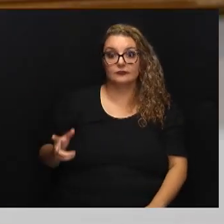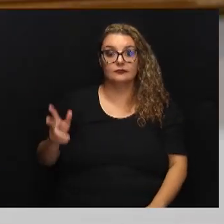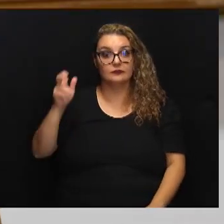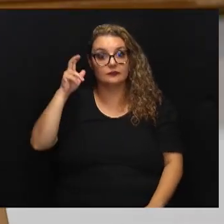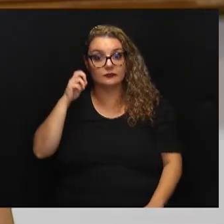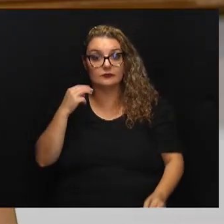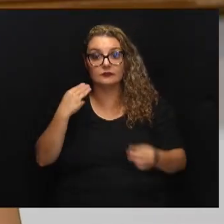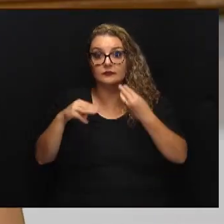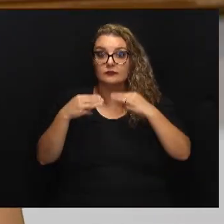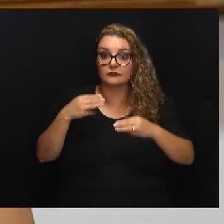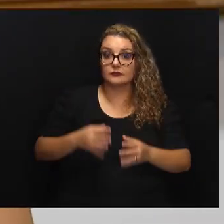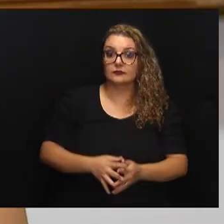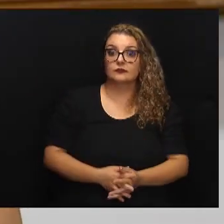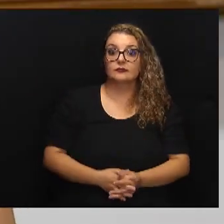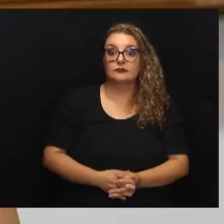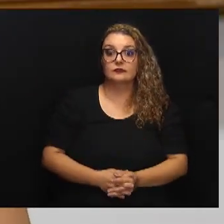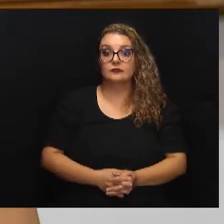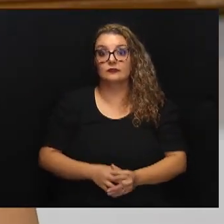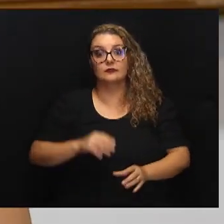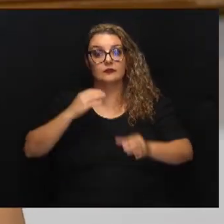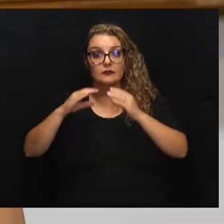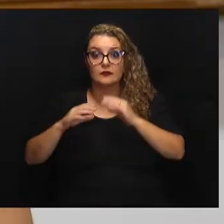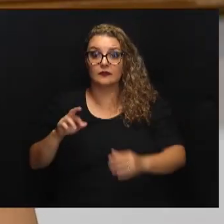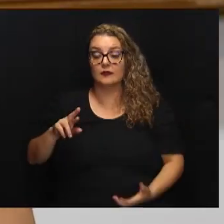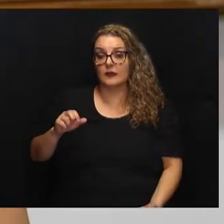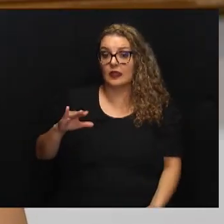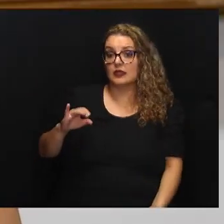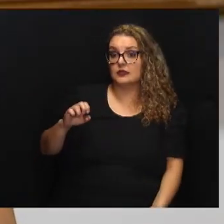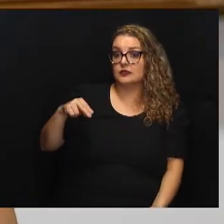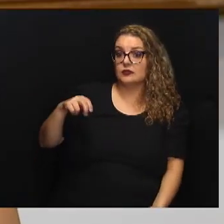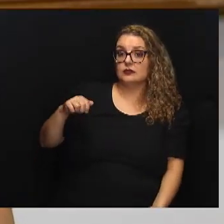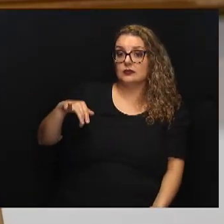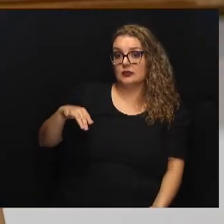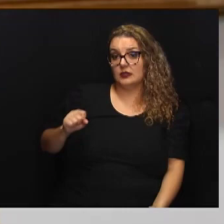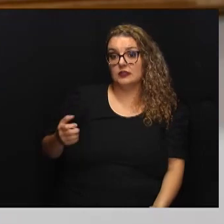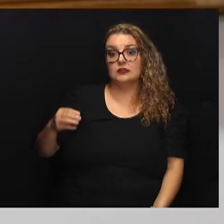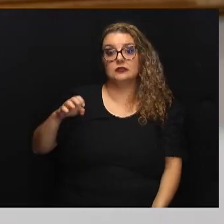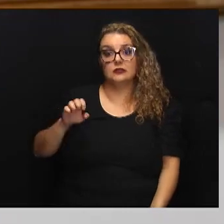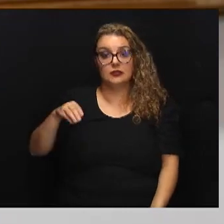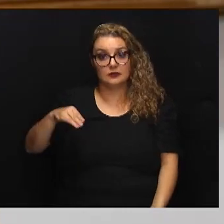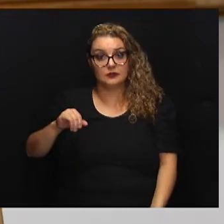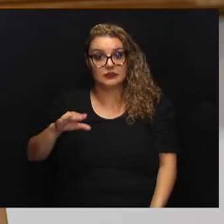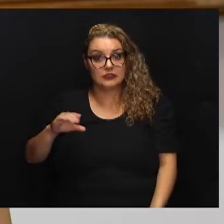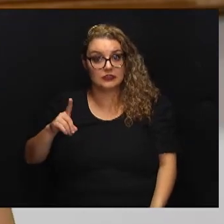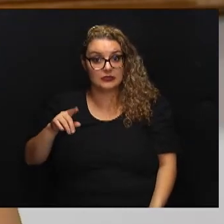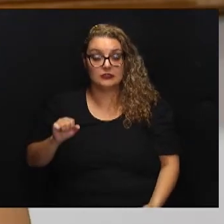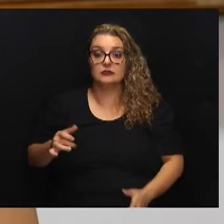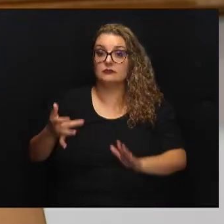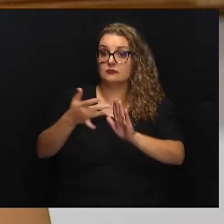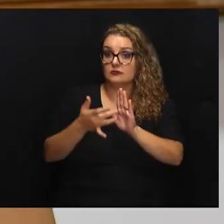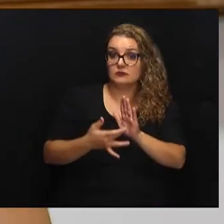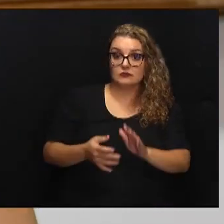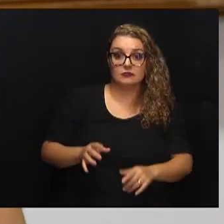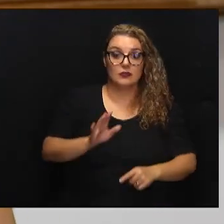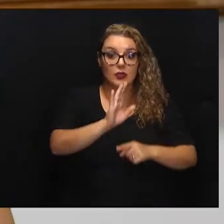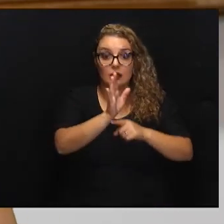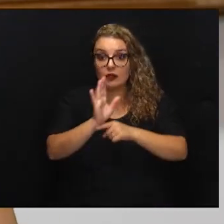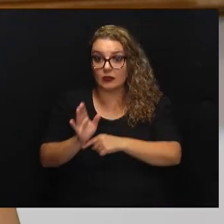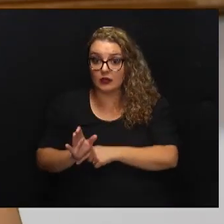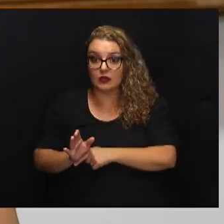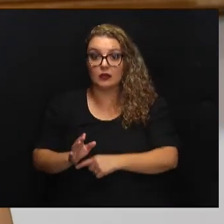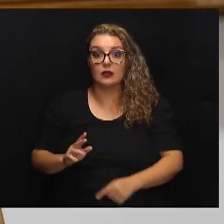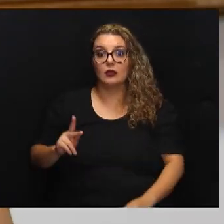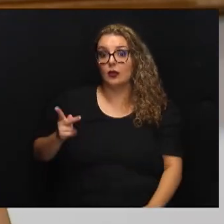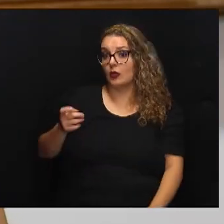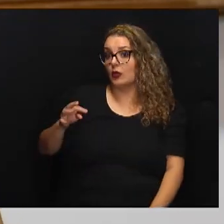músicas de cantores como Racionais, Emicida, que sempre trazem essas pautas. Você assistir filmes como Hotel